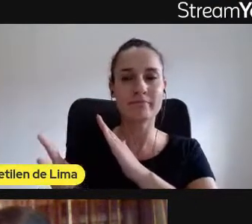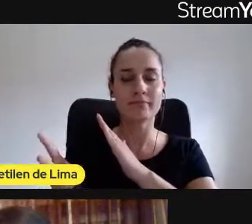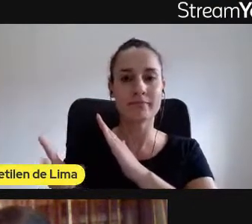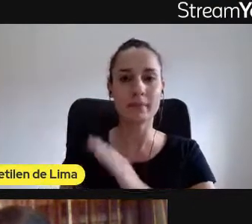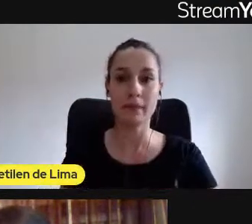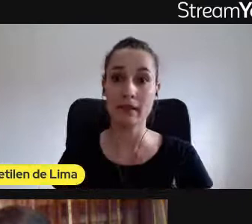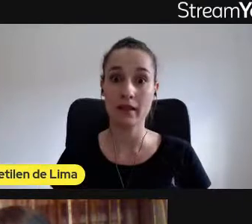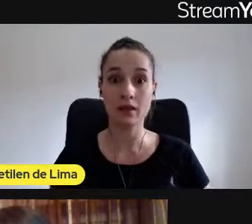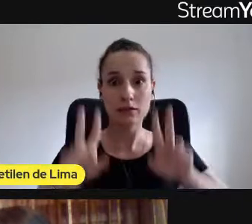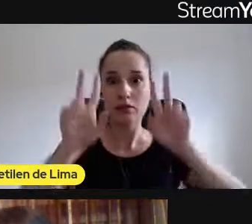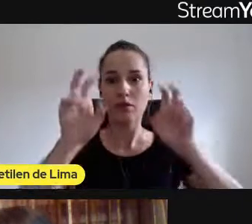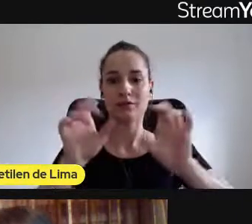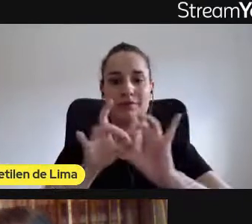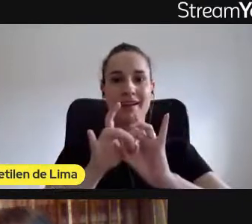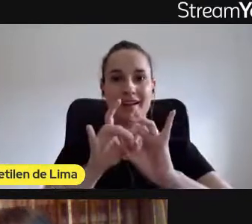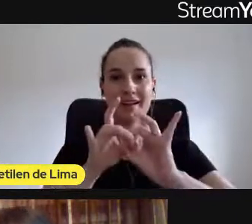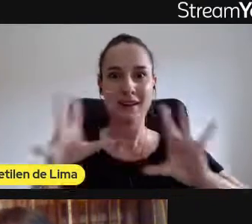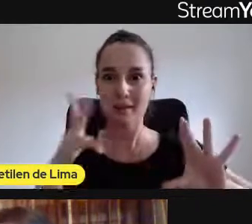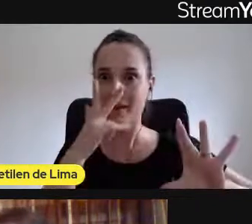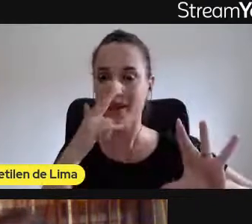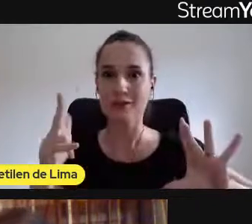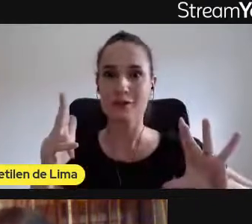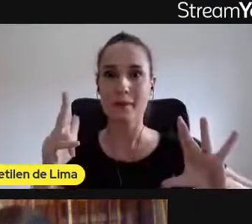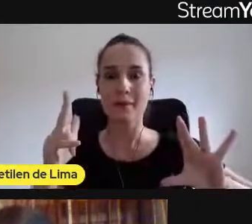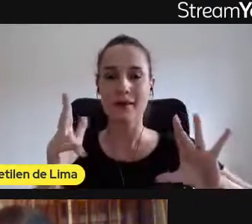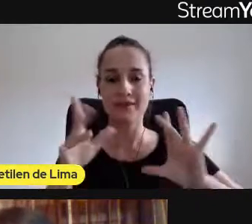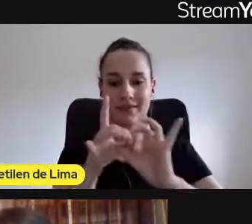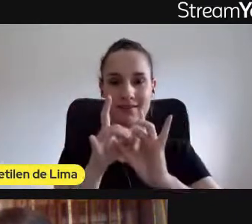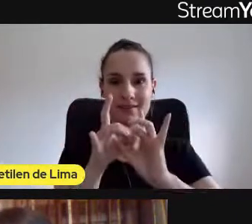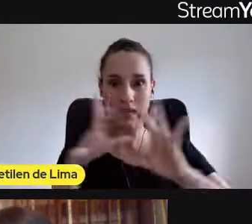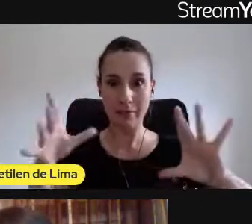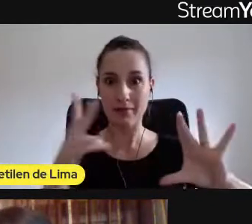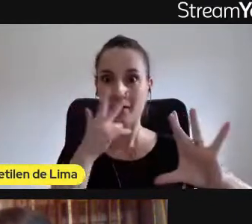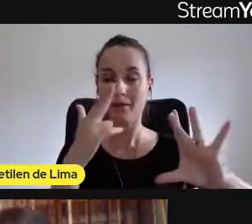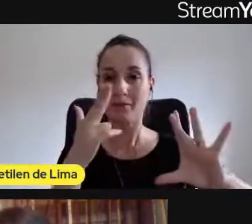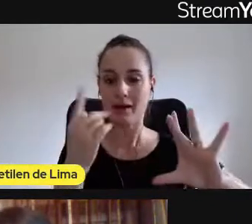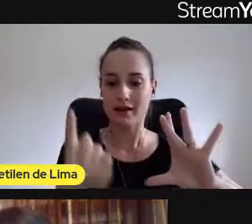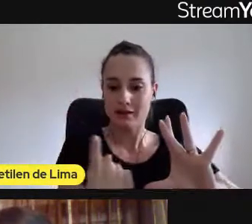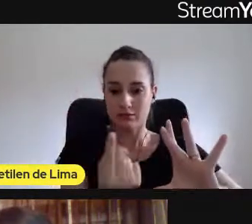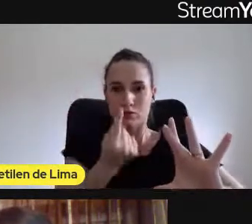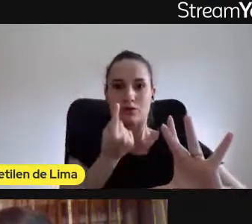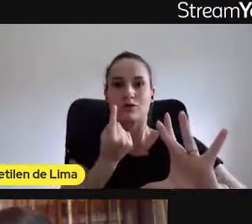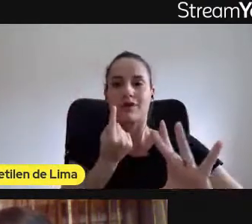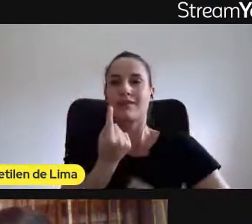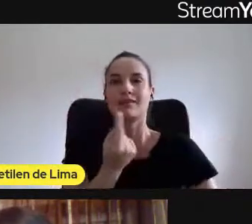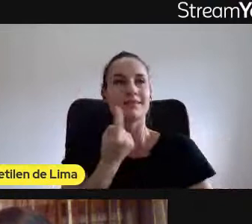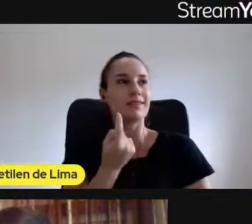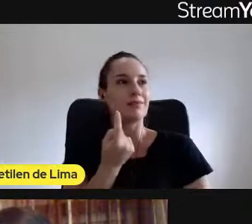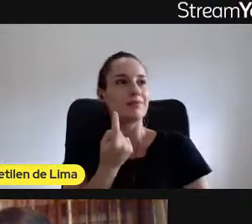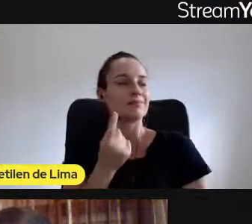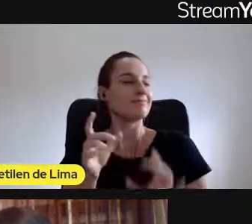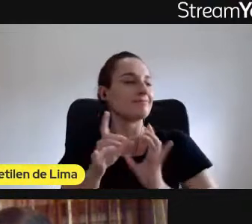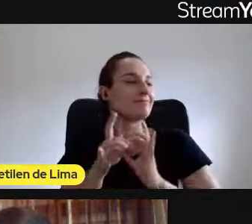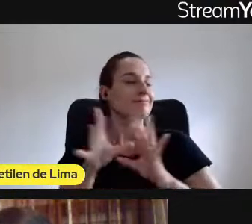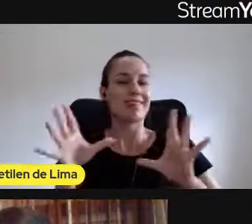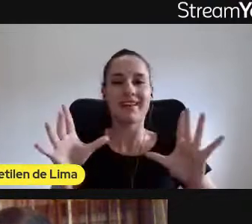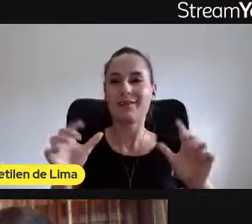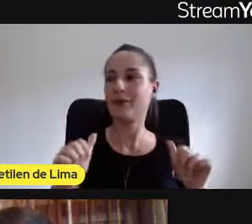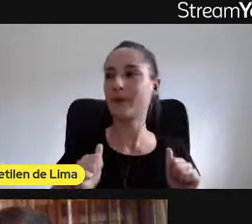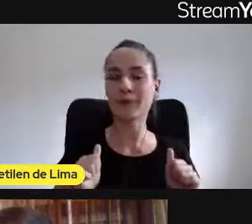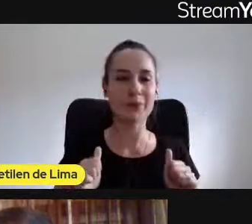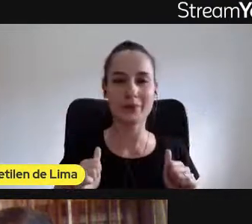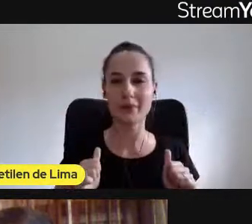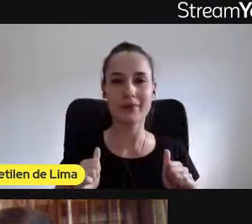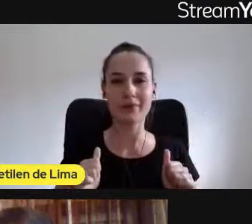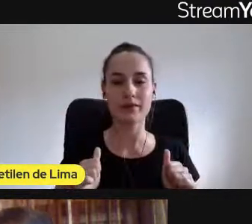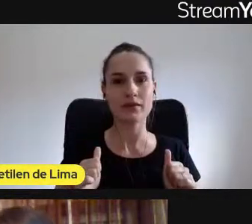se isolar, né, que o Fernando Pessoa vai falar. E a gente se viu totalmente o contrário, né? A nossa liberdade foi não poder estar em